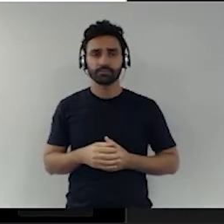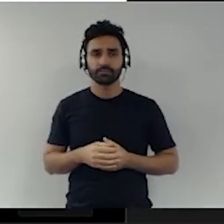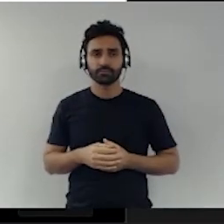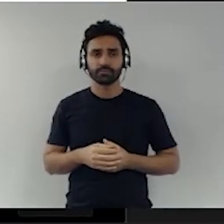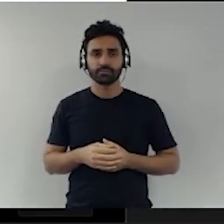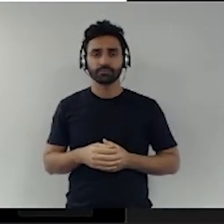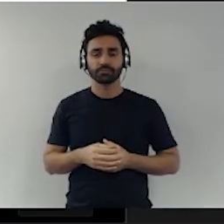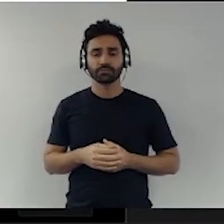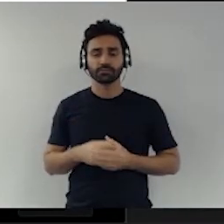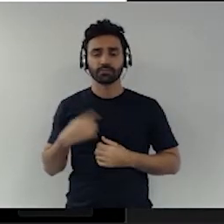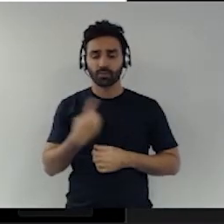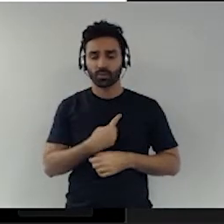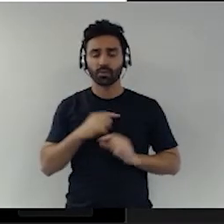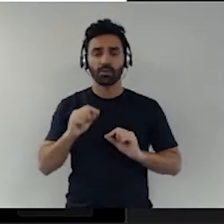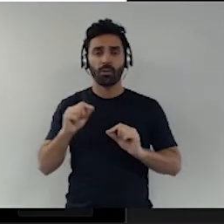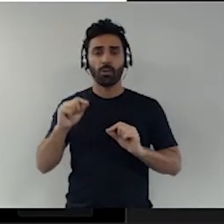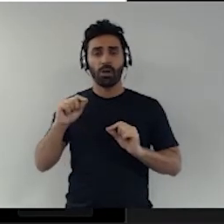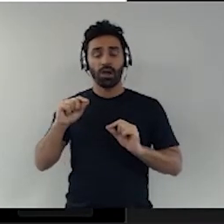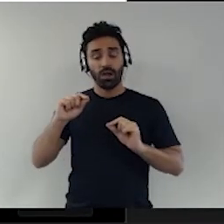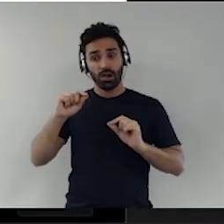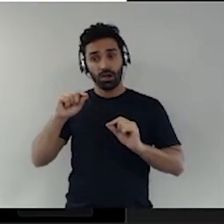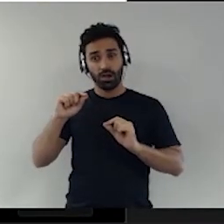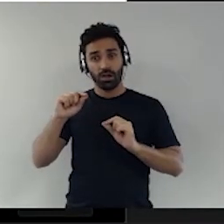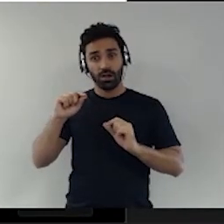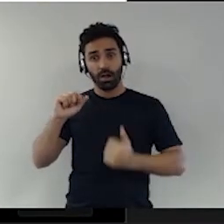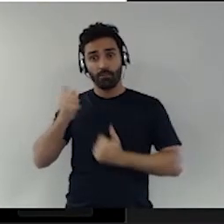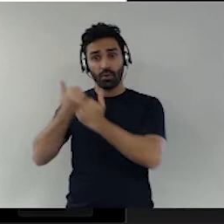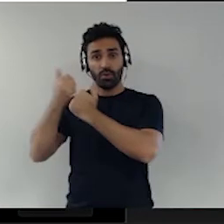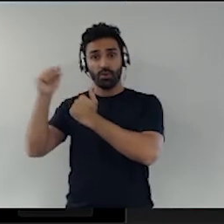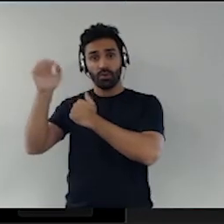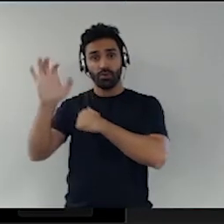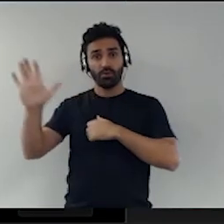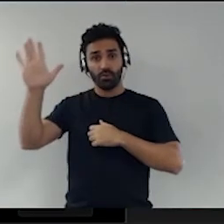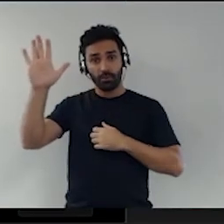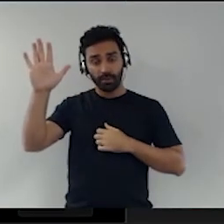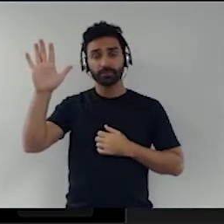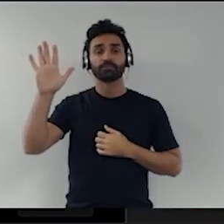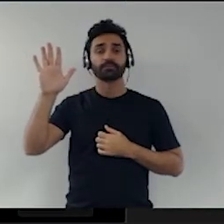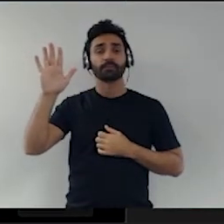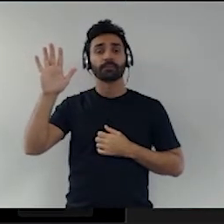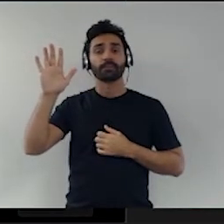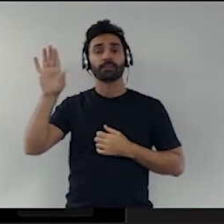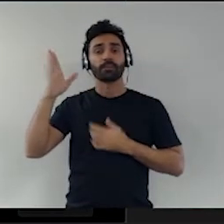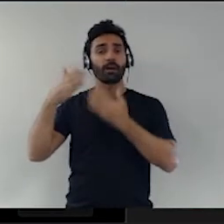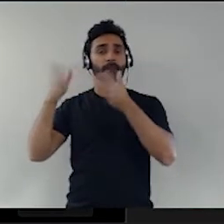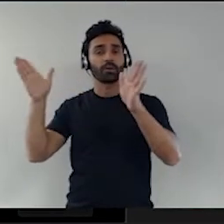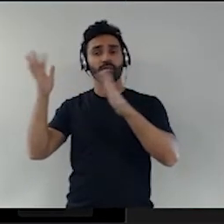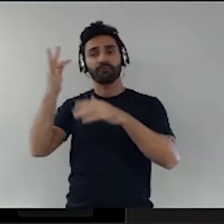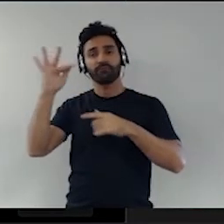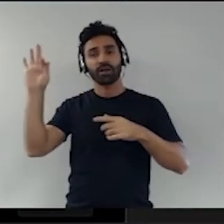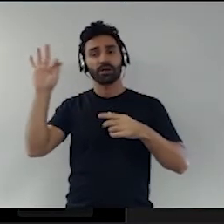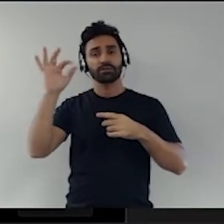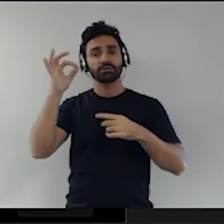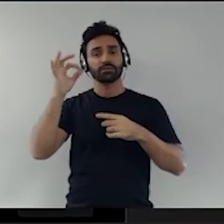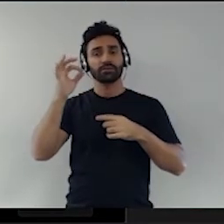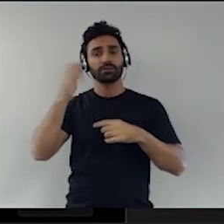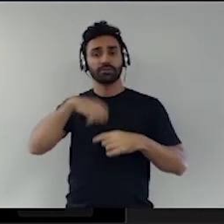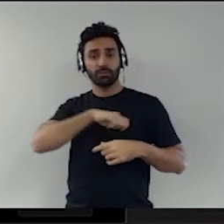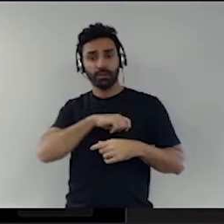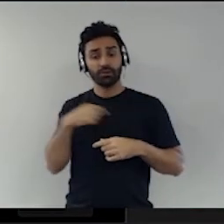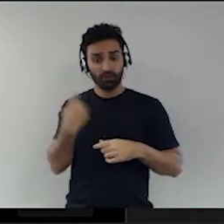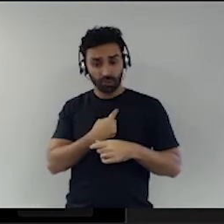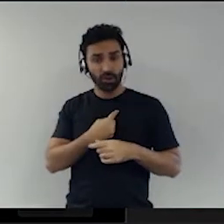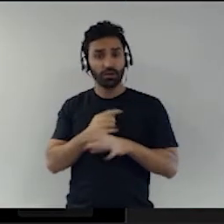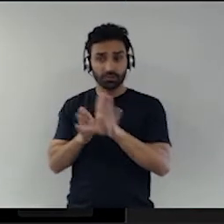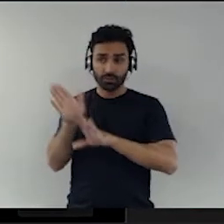a Europa nos casos de reabertura para França, Espanha, Alemanha. Foi a gente que assessorou junto com o